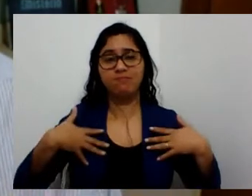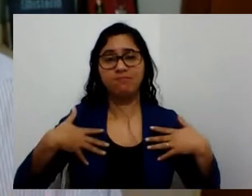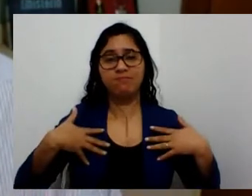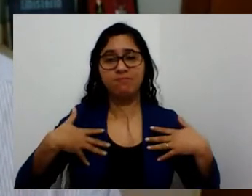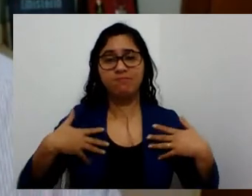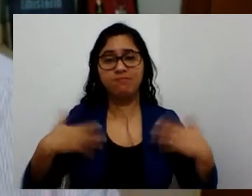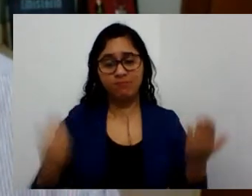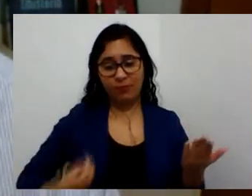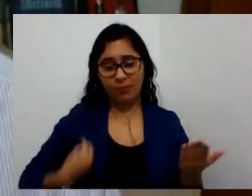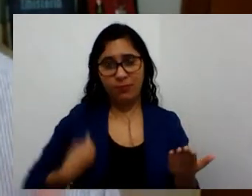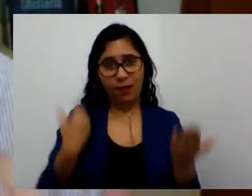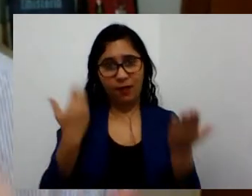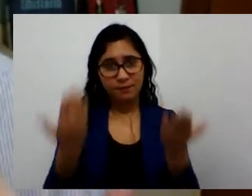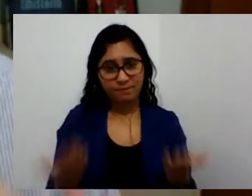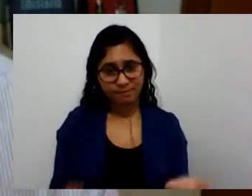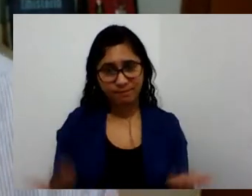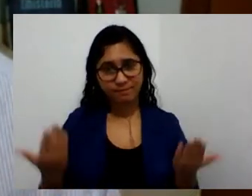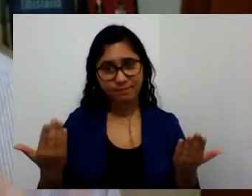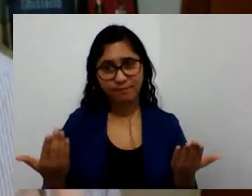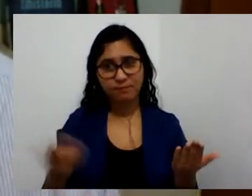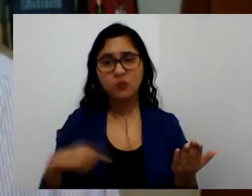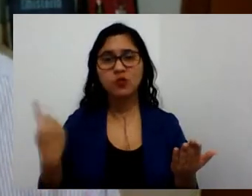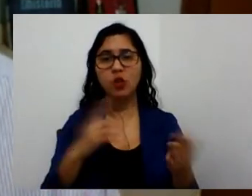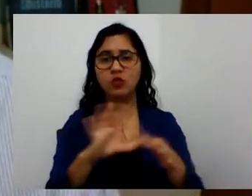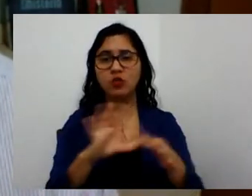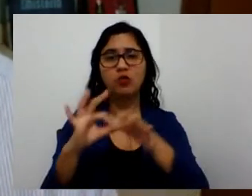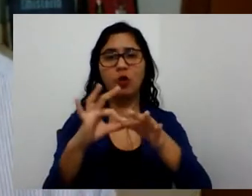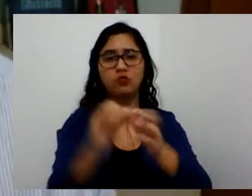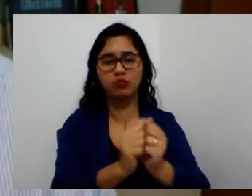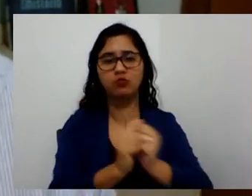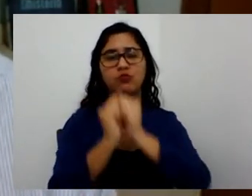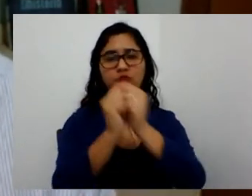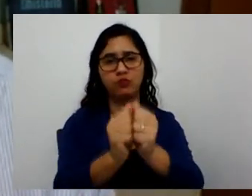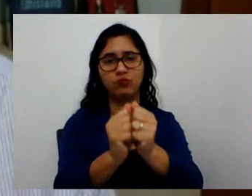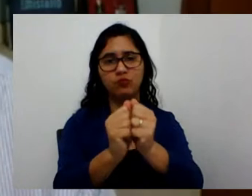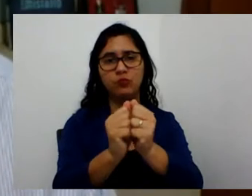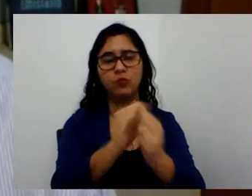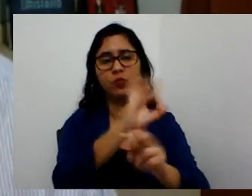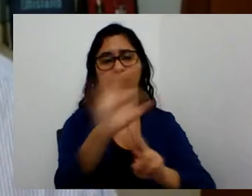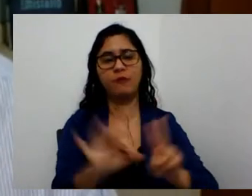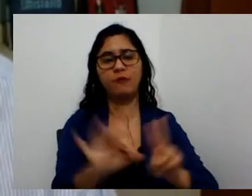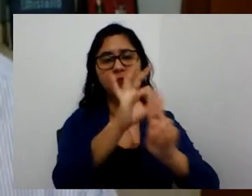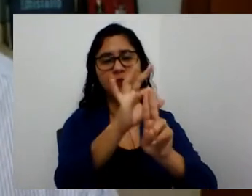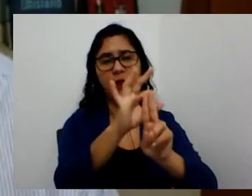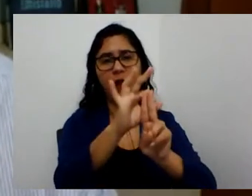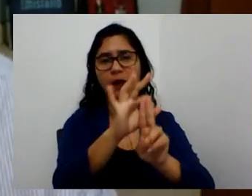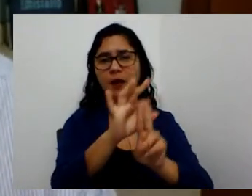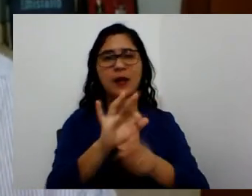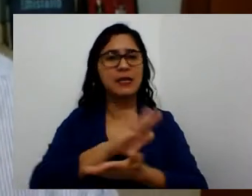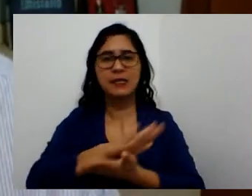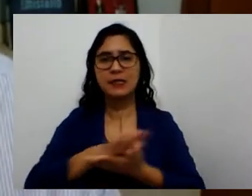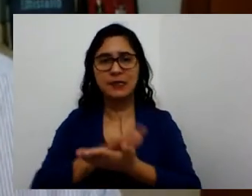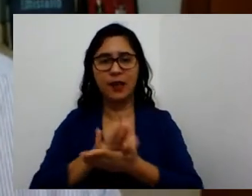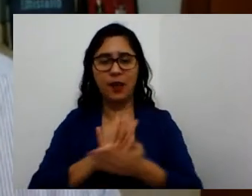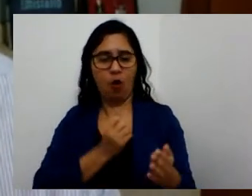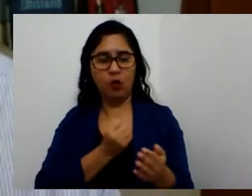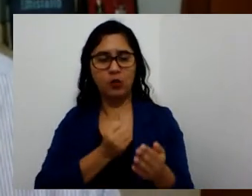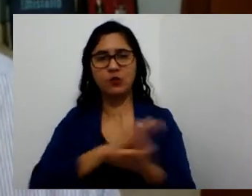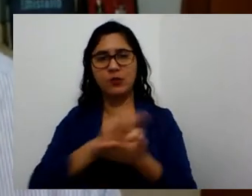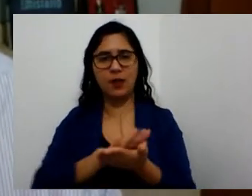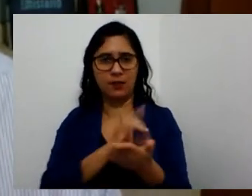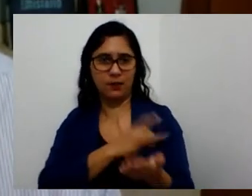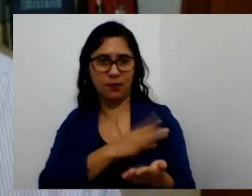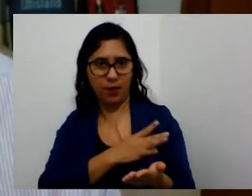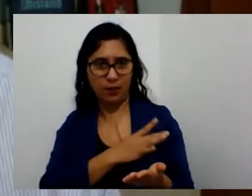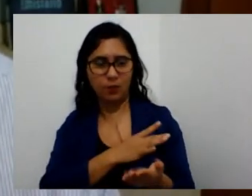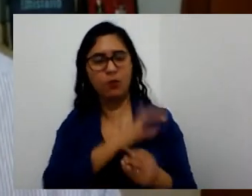aqui. Estamos todos aqui juntos por uma UFSCar sem ódio e sem medo. Por uma UFSCar